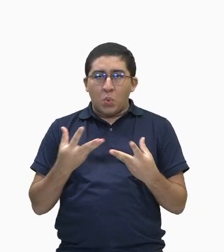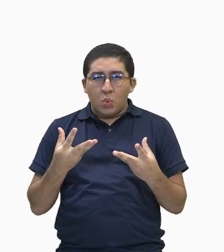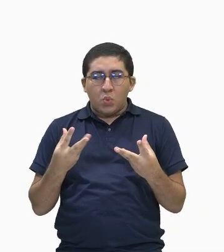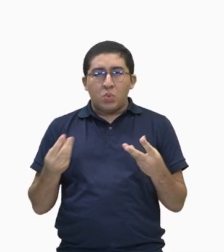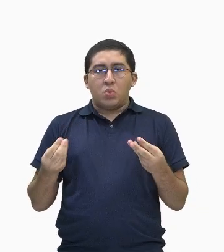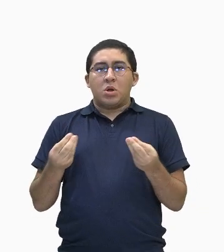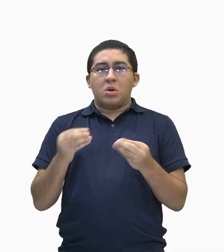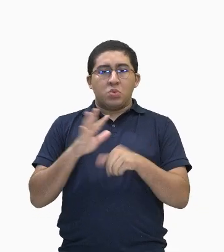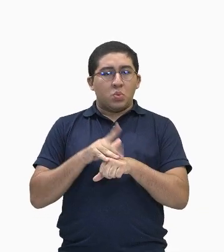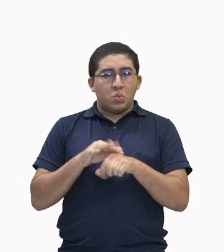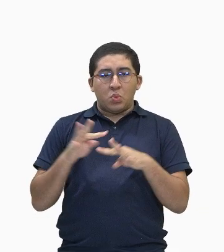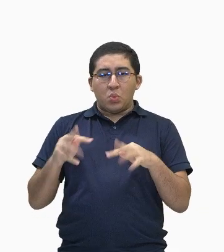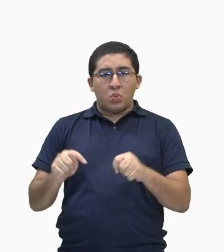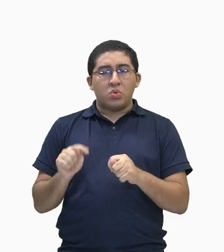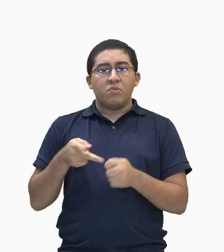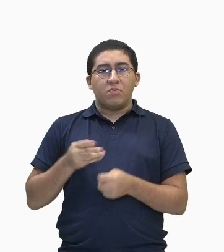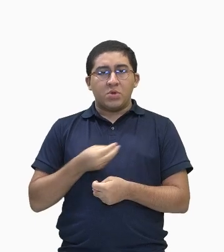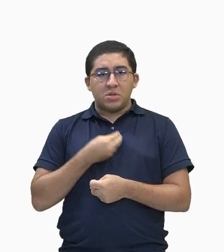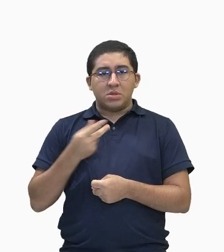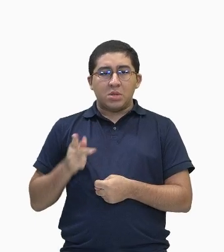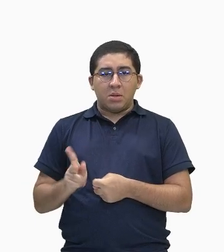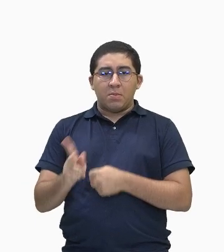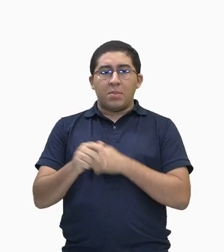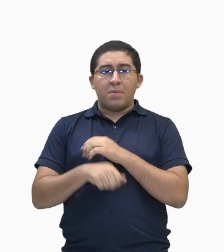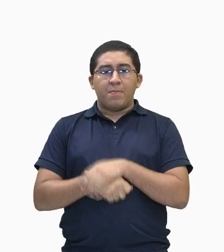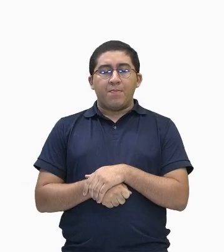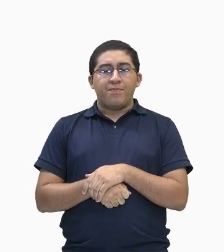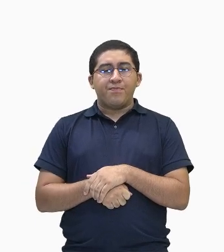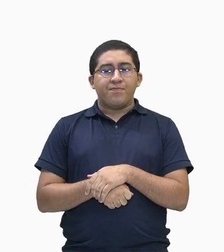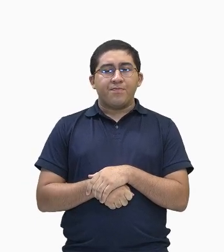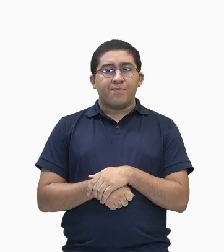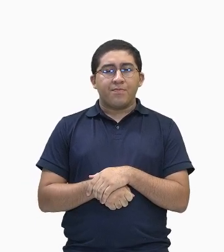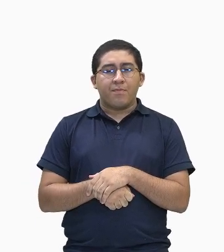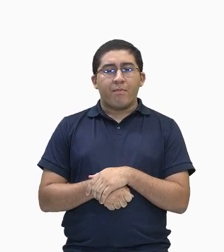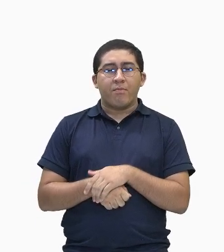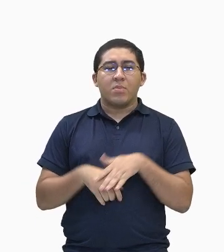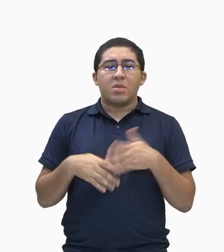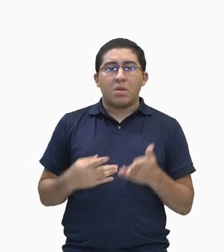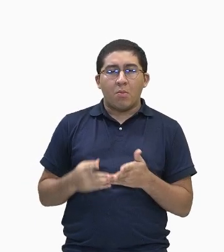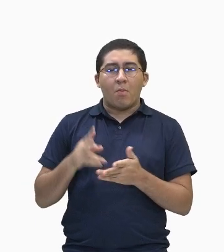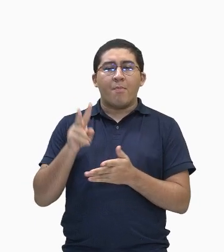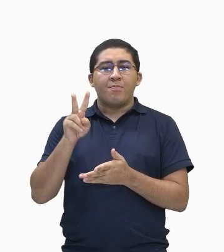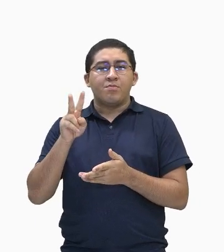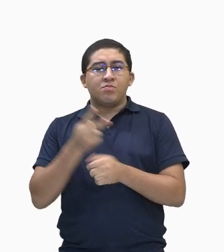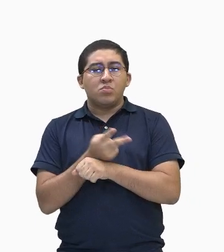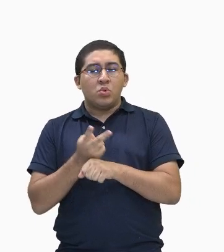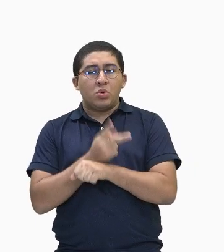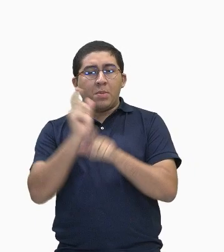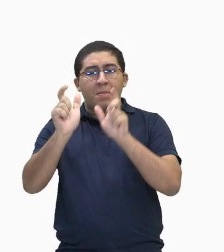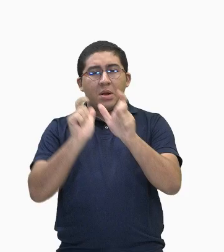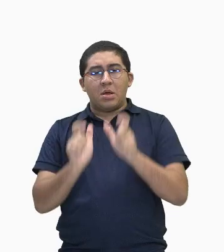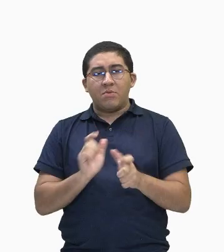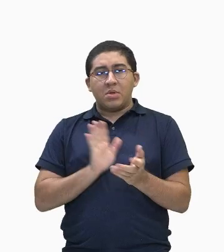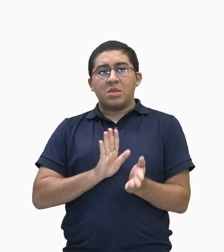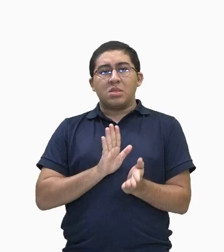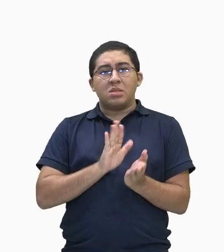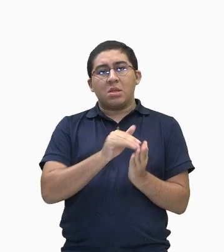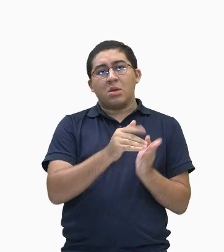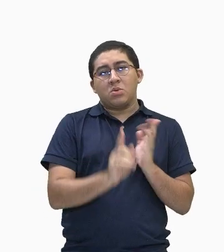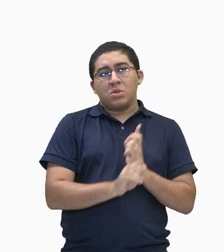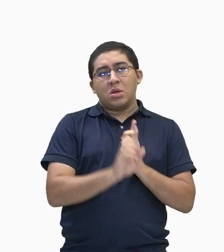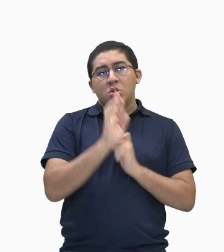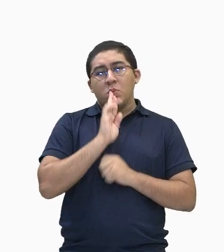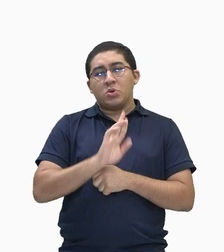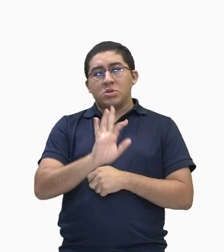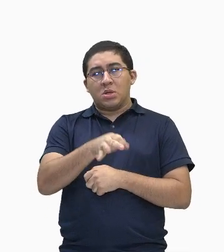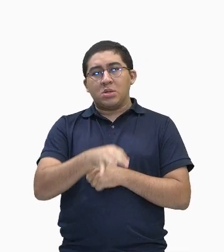texto. Então, se você volta, você pega a palavra-chave e vai para o texto até encontrar a resposta correta.